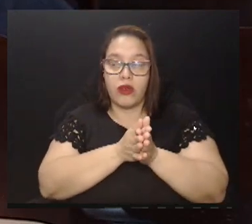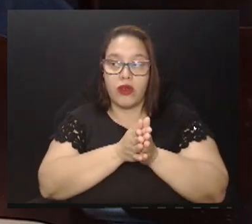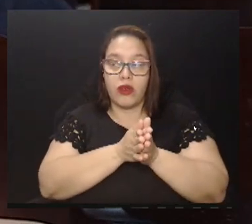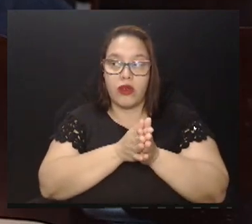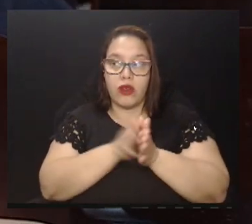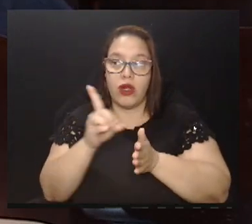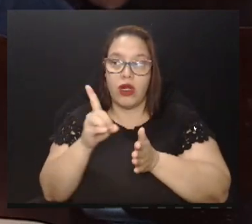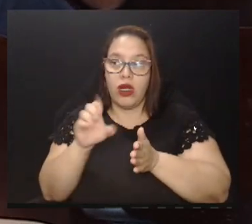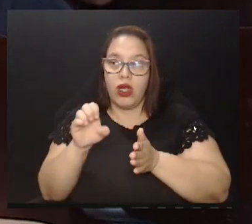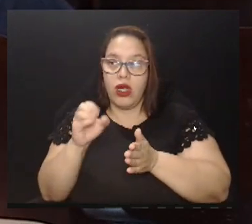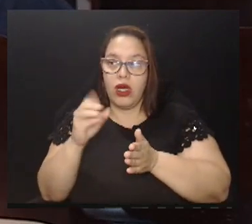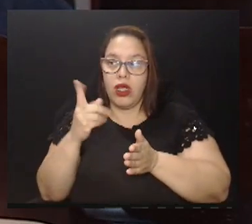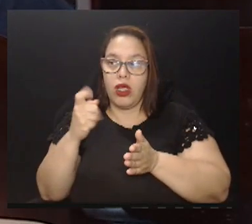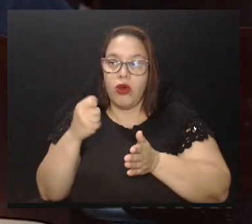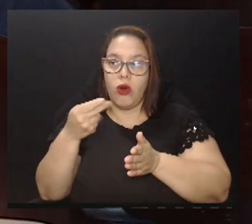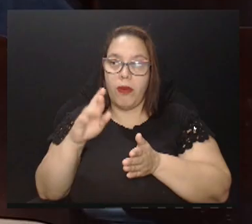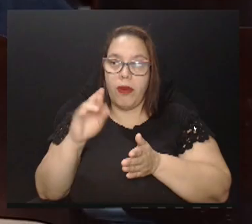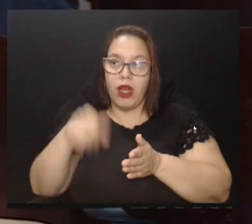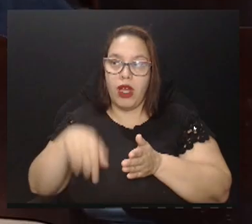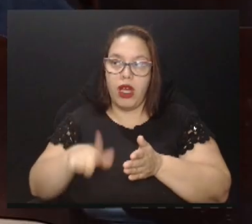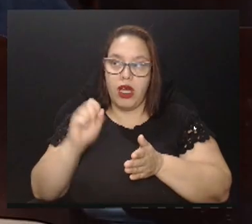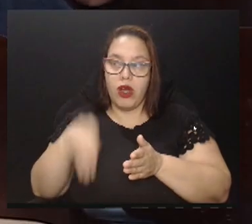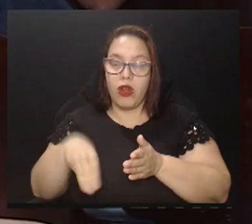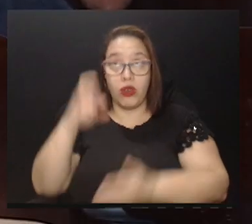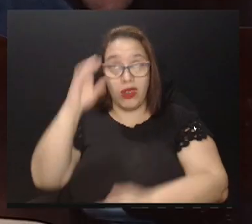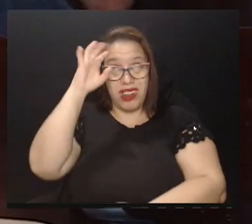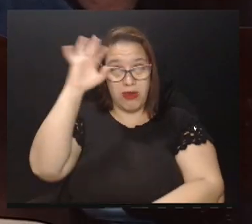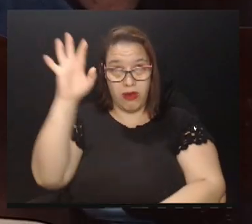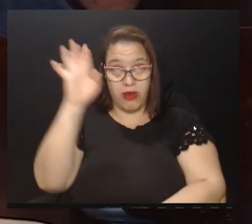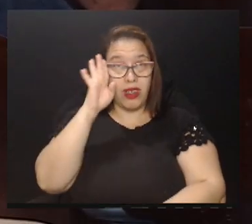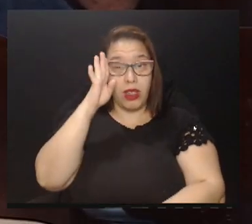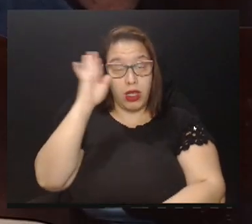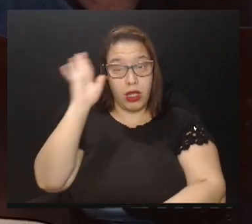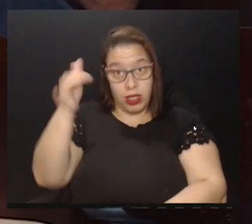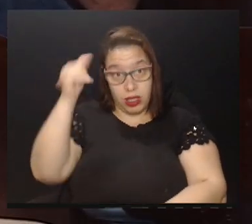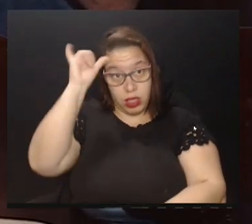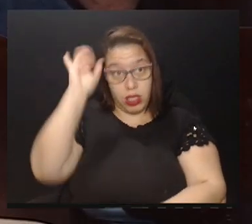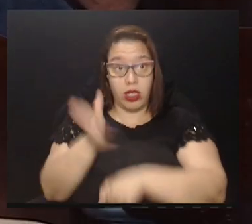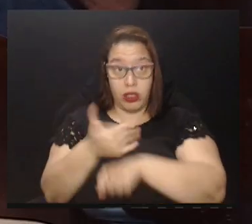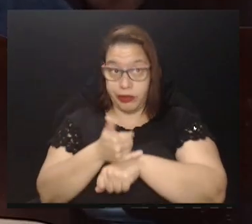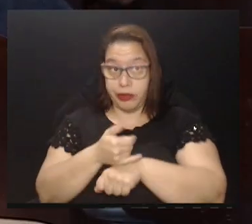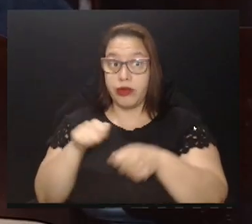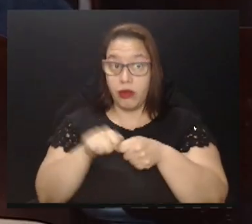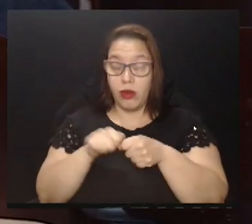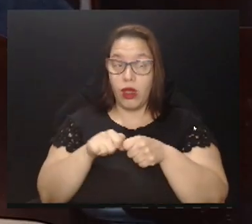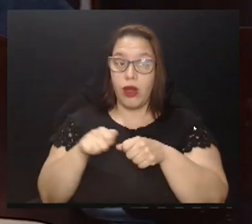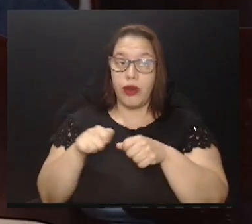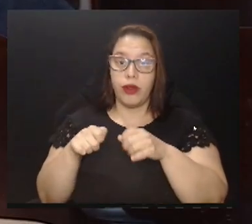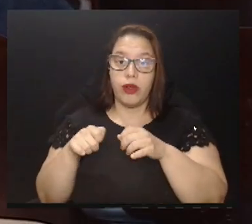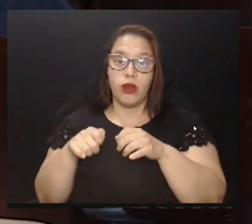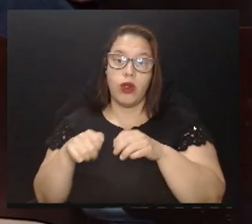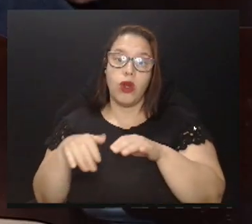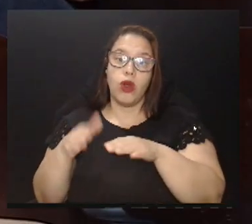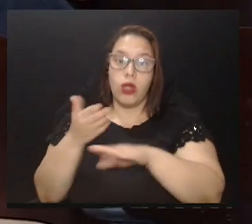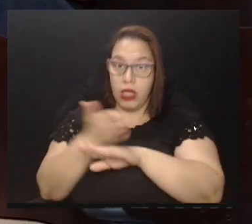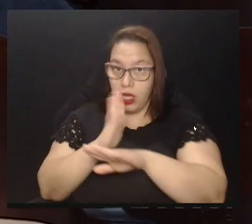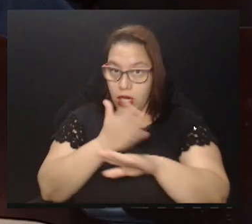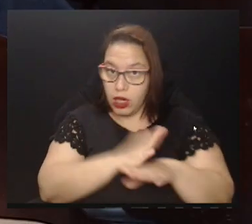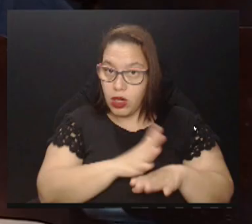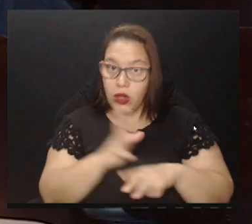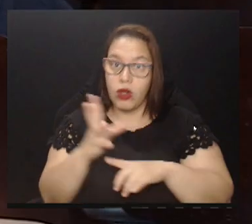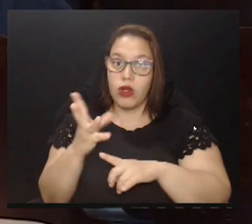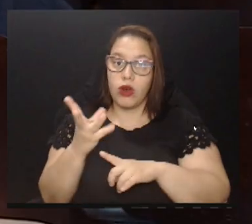prevê, né? Já ali, quando você estava fazendo um ensaio com os atores, né? Você já estava ali com o